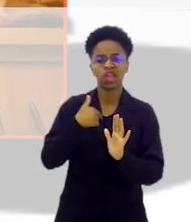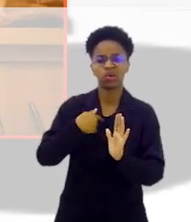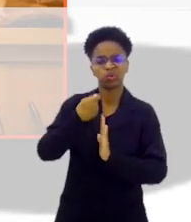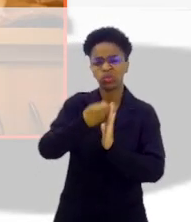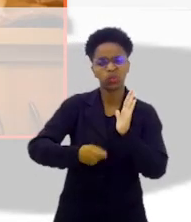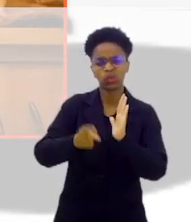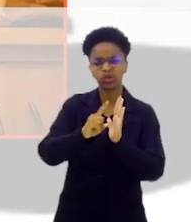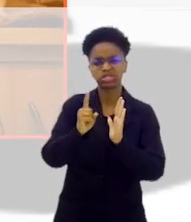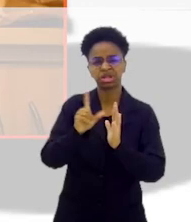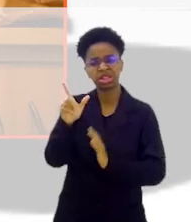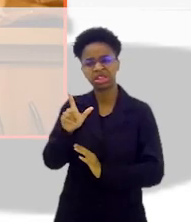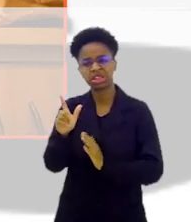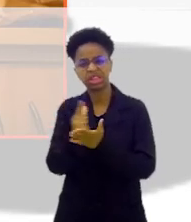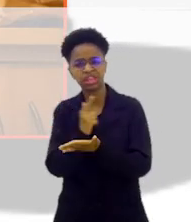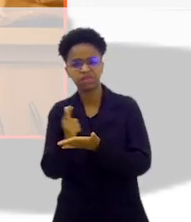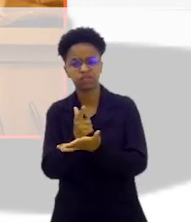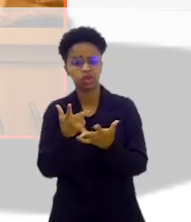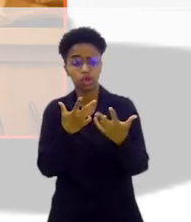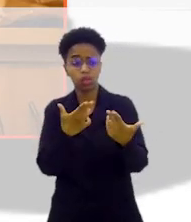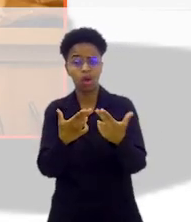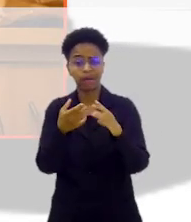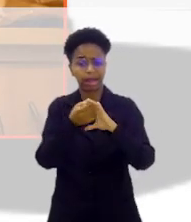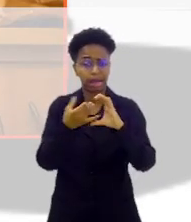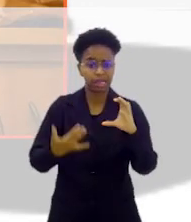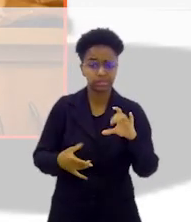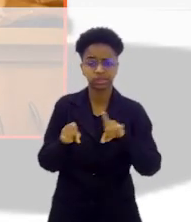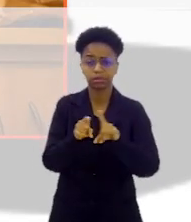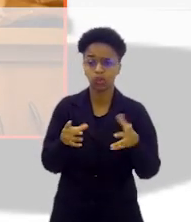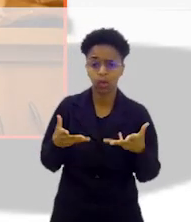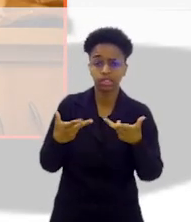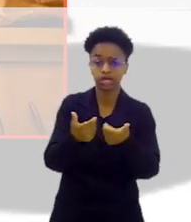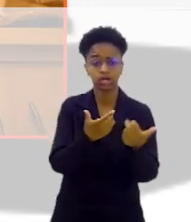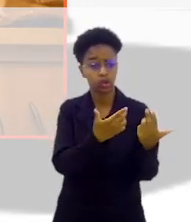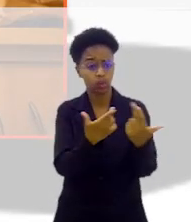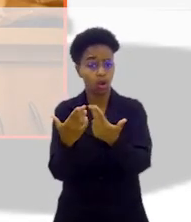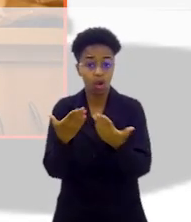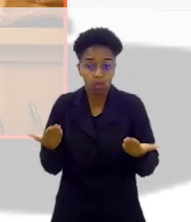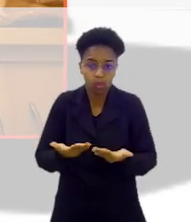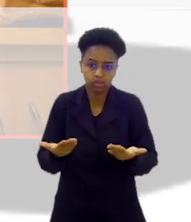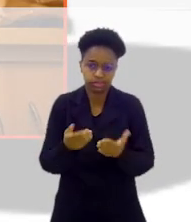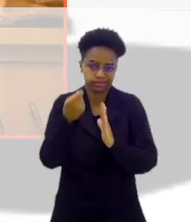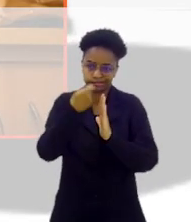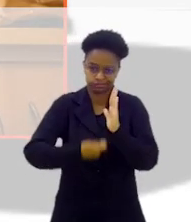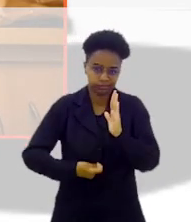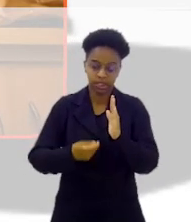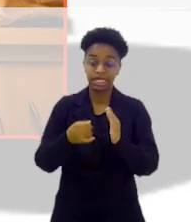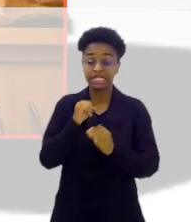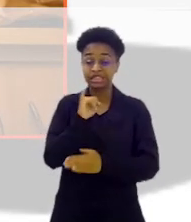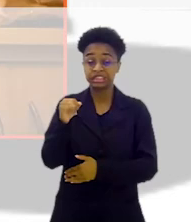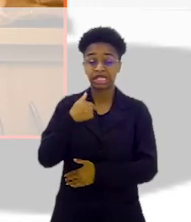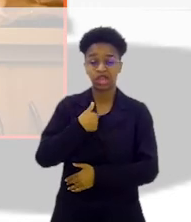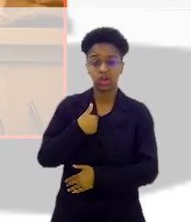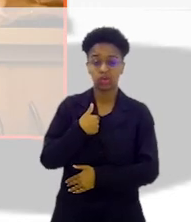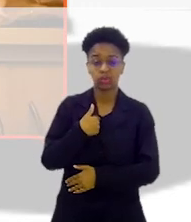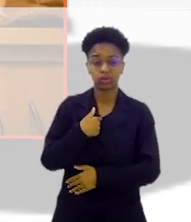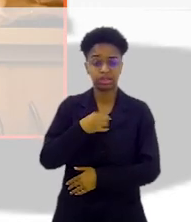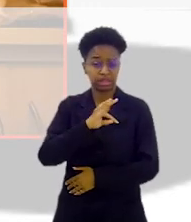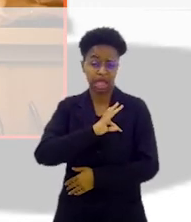não teria escrito os livros com a mesma característica e qualidade desses que eu escrevi se eu